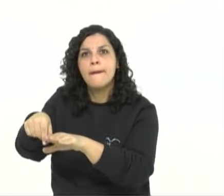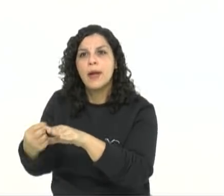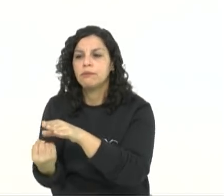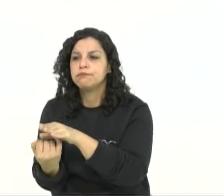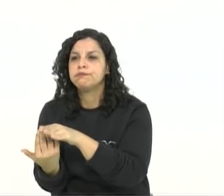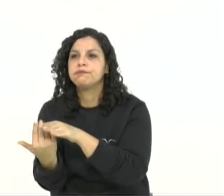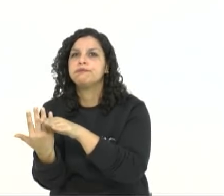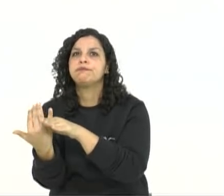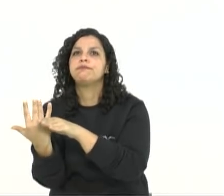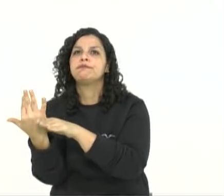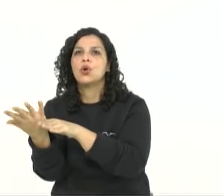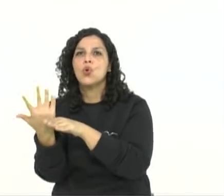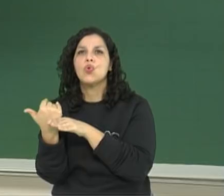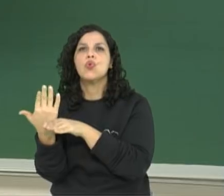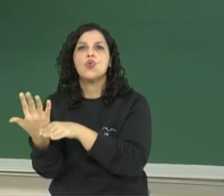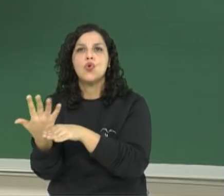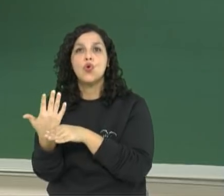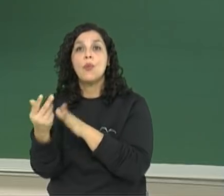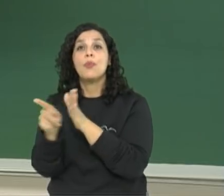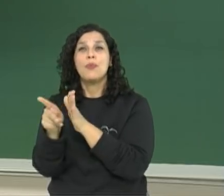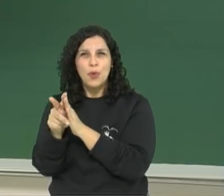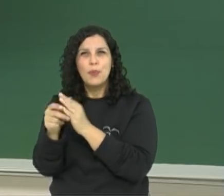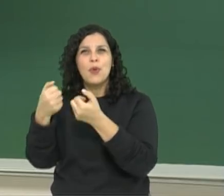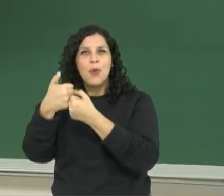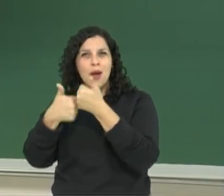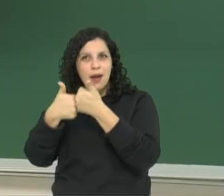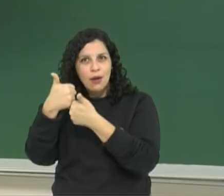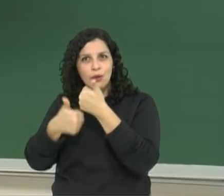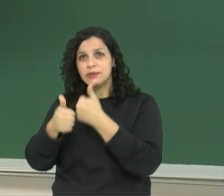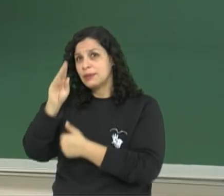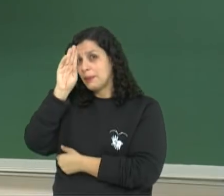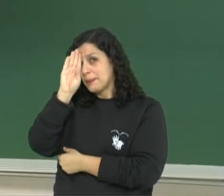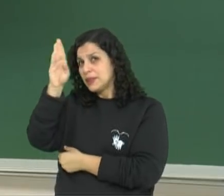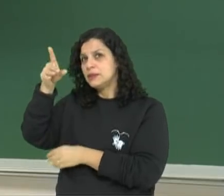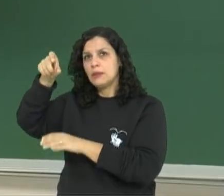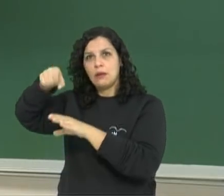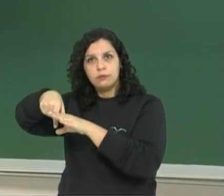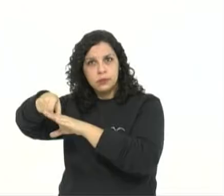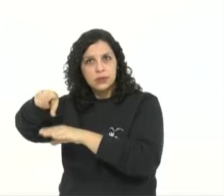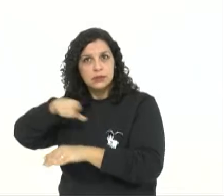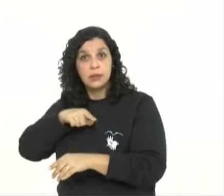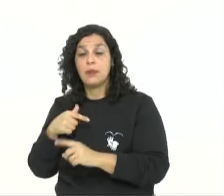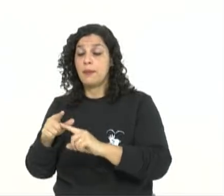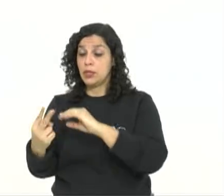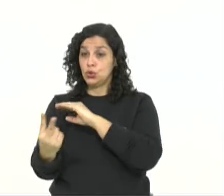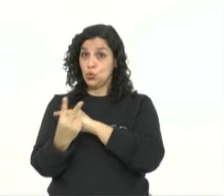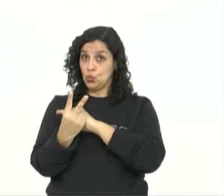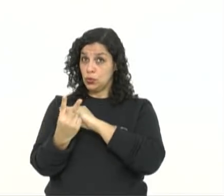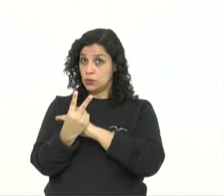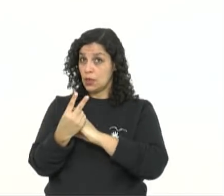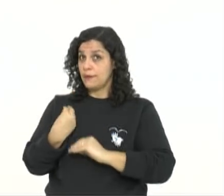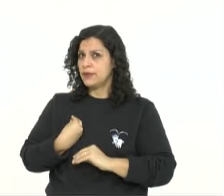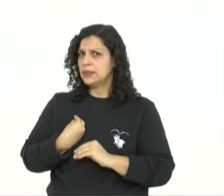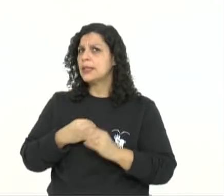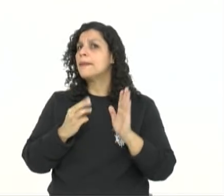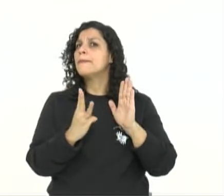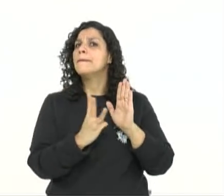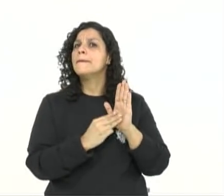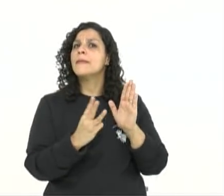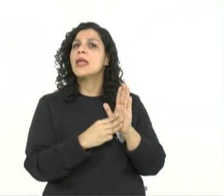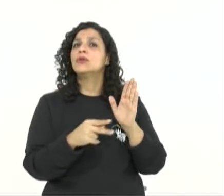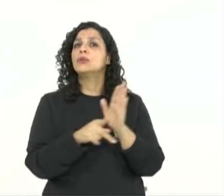agricultura, principalmente para o cultivo do arroz, certo? Para sua proteção, criaram um método de